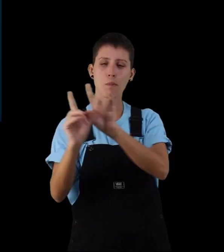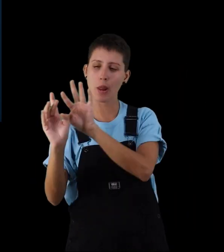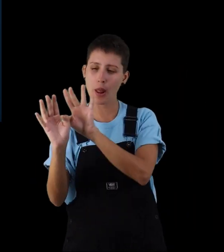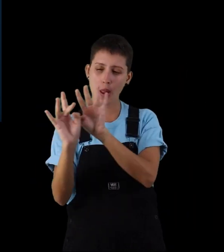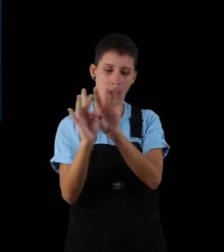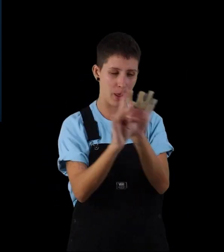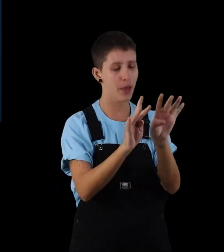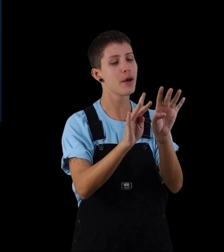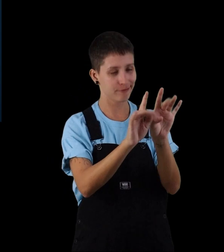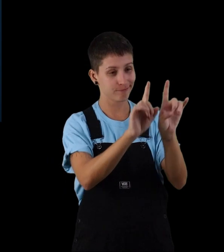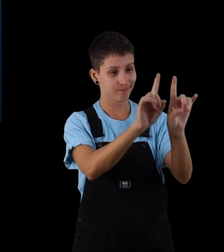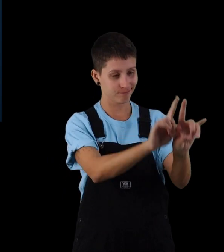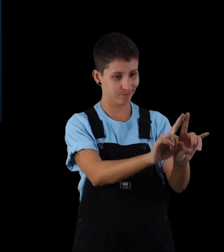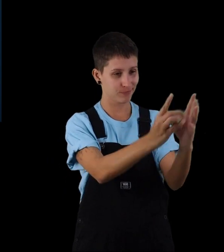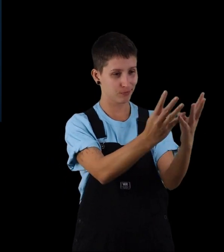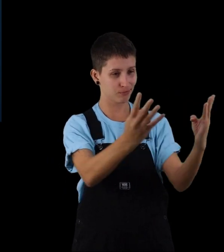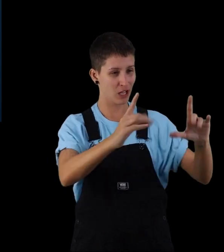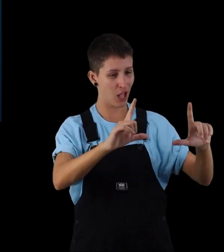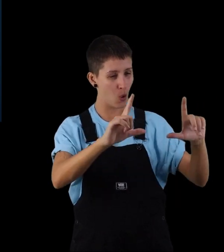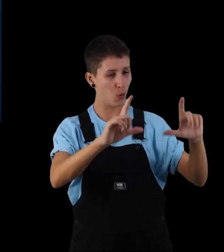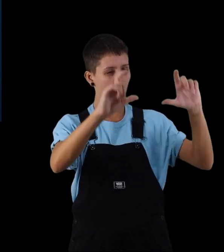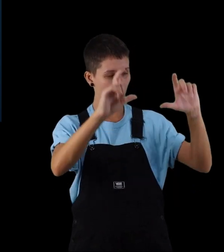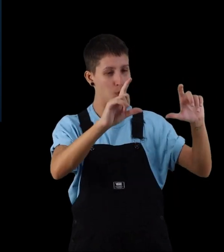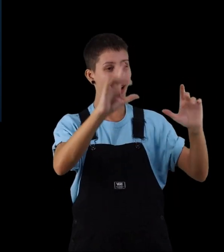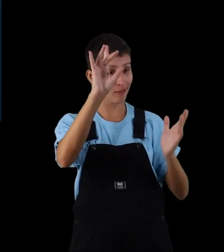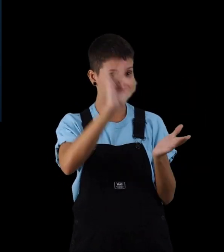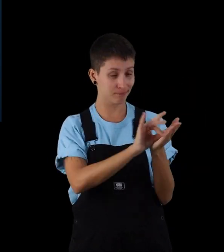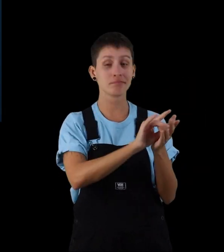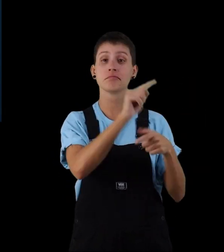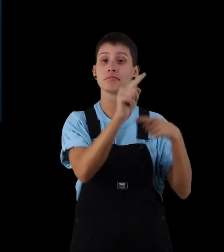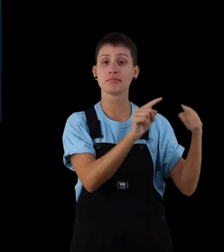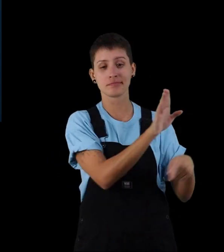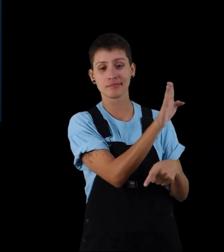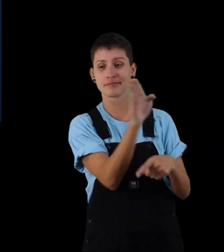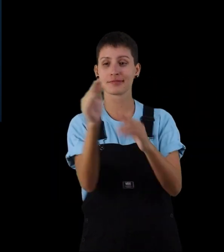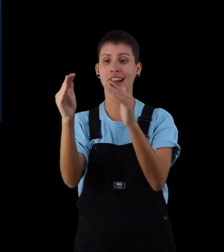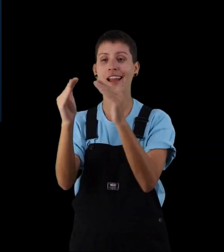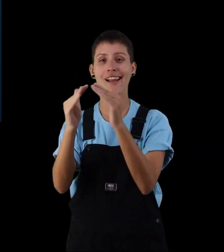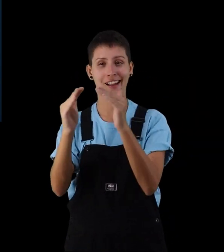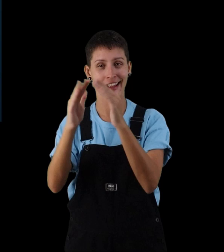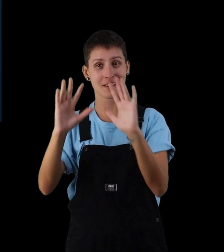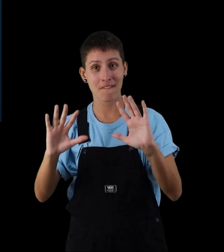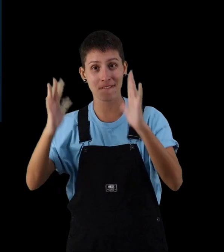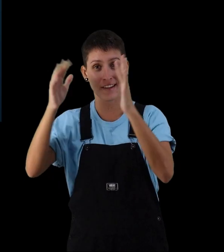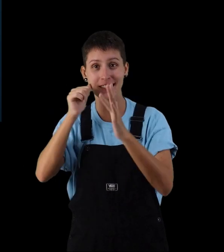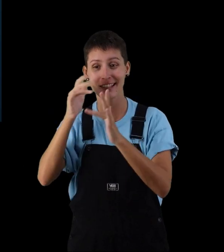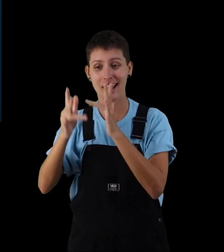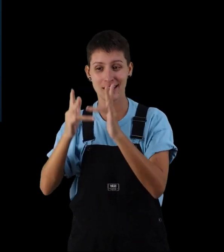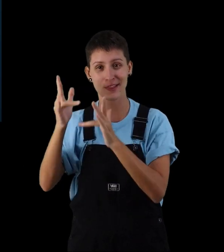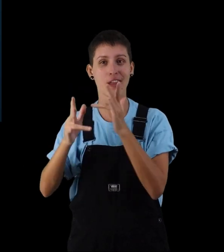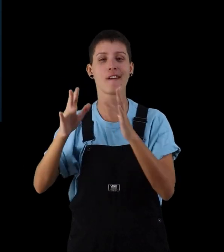e faziam a foto oficial do casamento. Seguiam para a casa da noiva, onde a fartura da